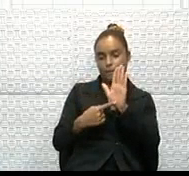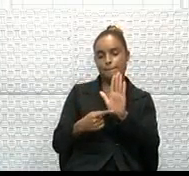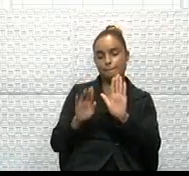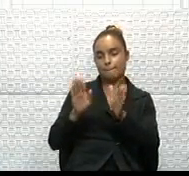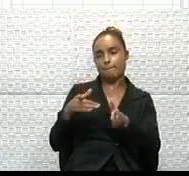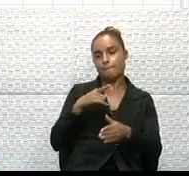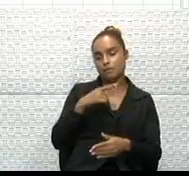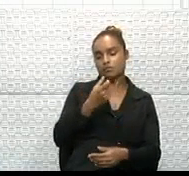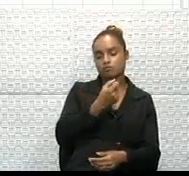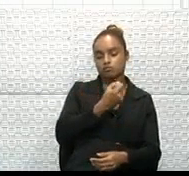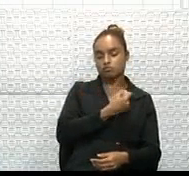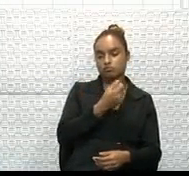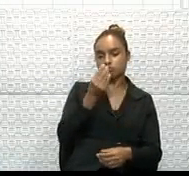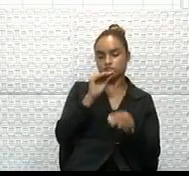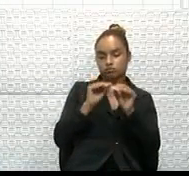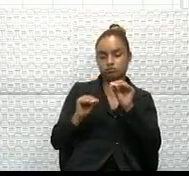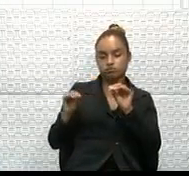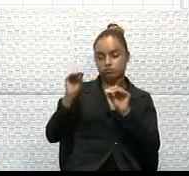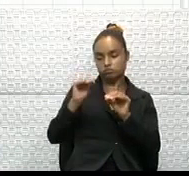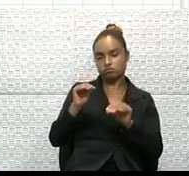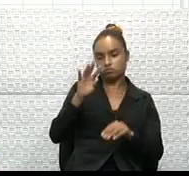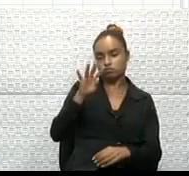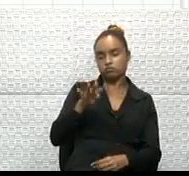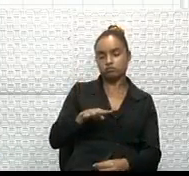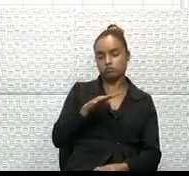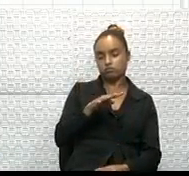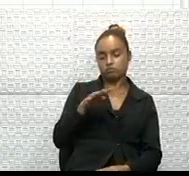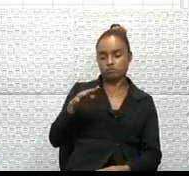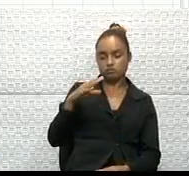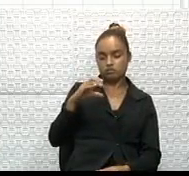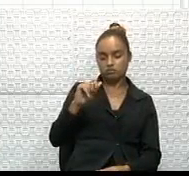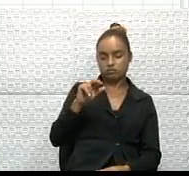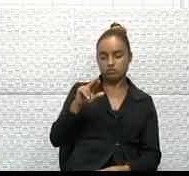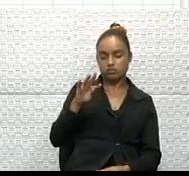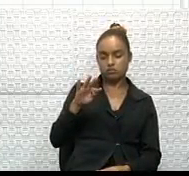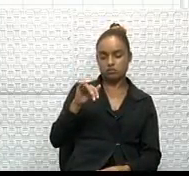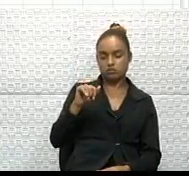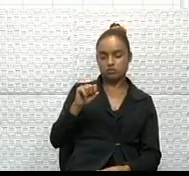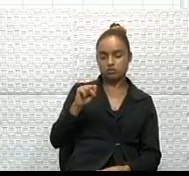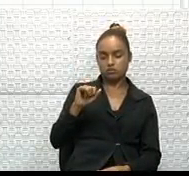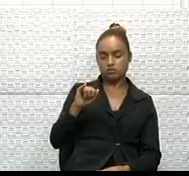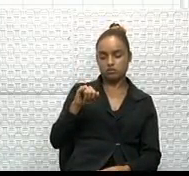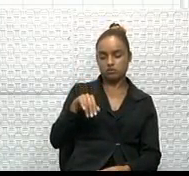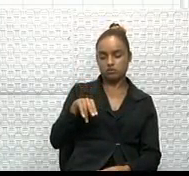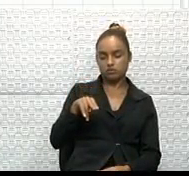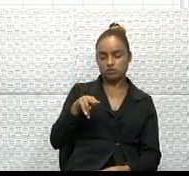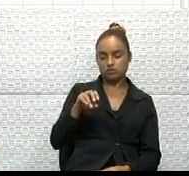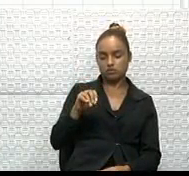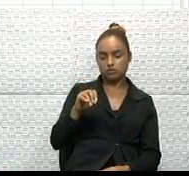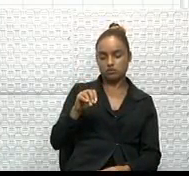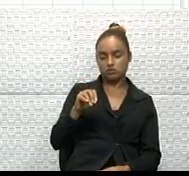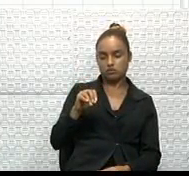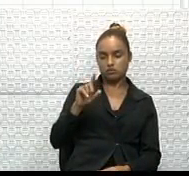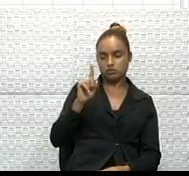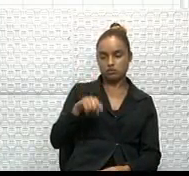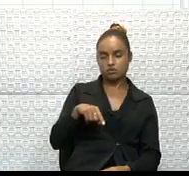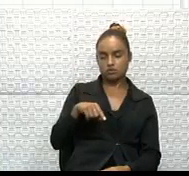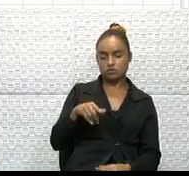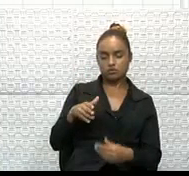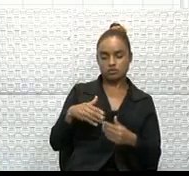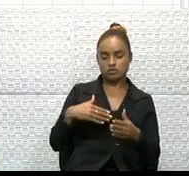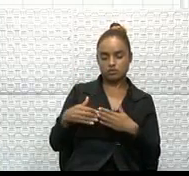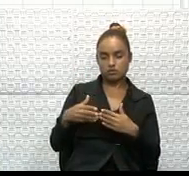São esses pontos dispersos, então, no plano cartesiano. Feito isso, com o botão direito do mouse, clicamos em